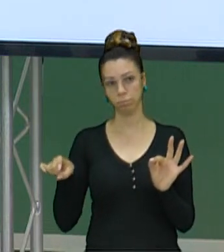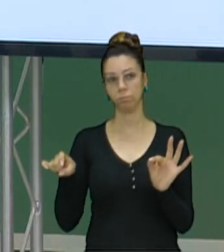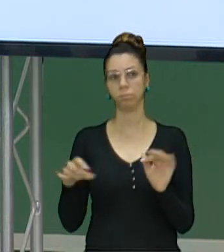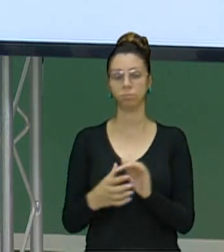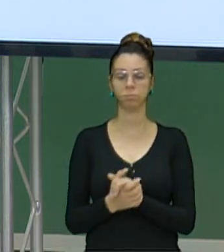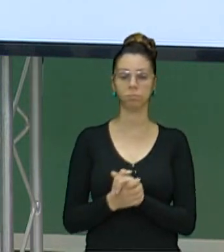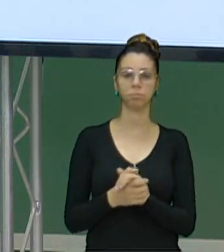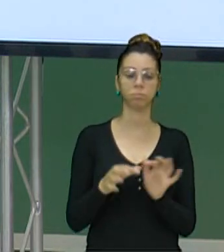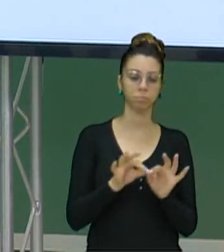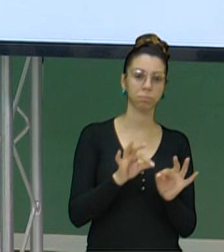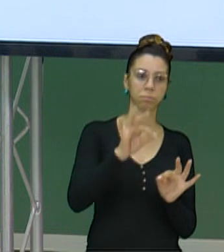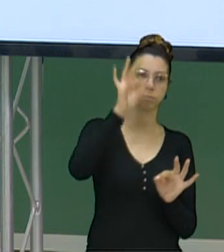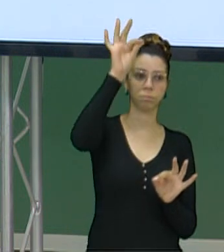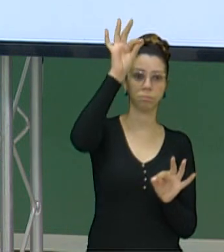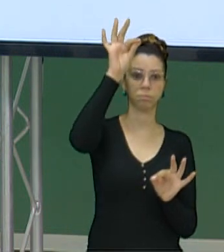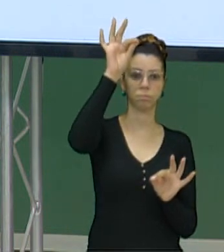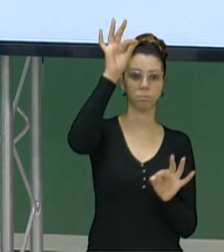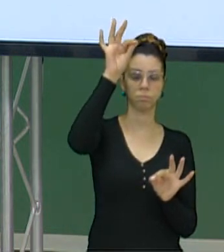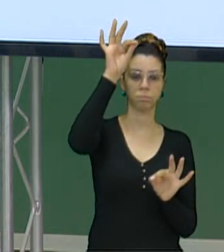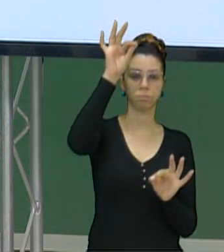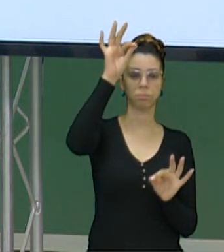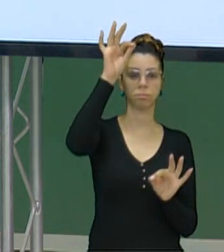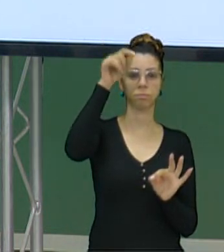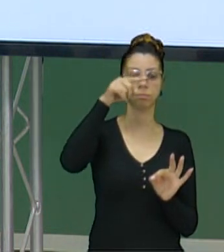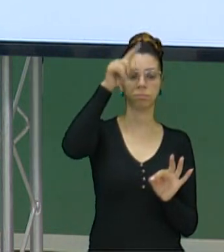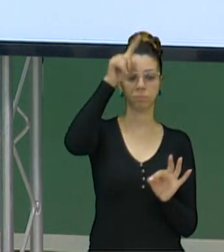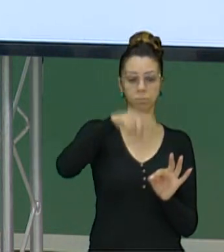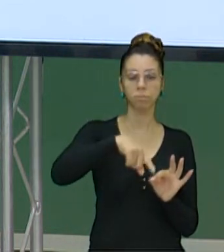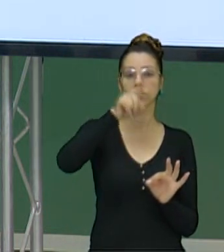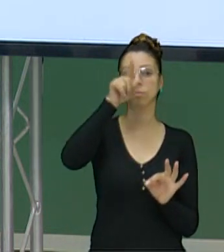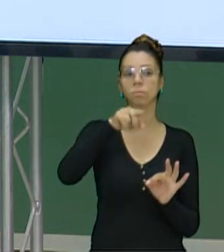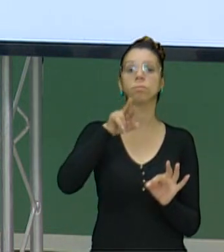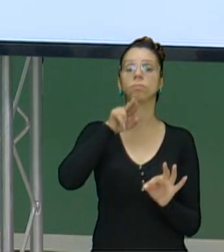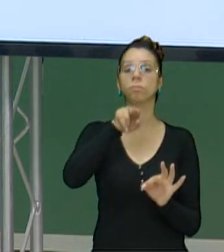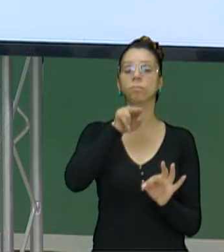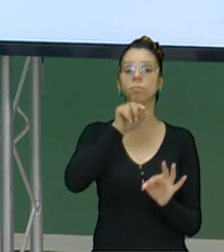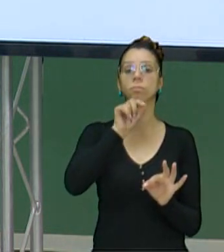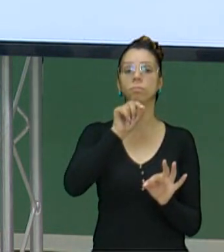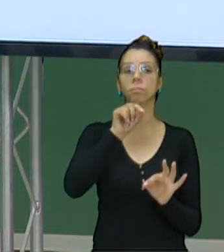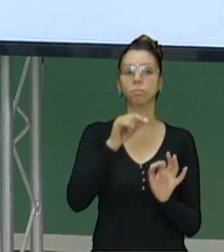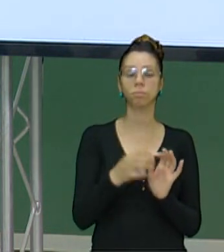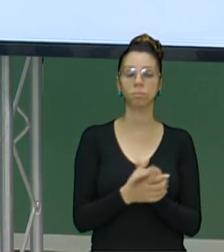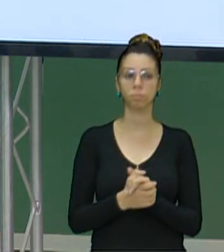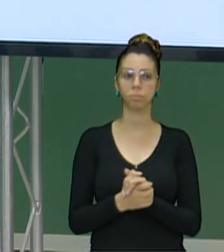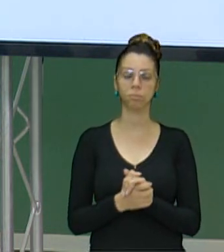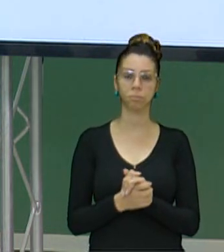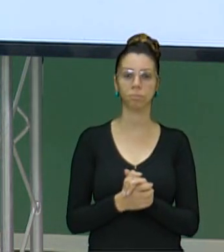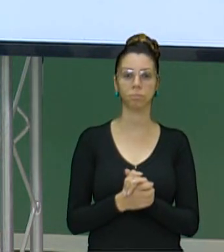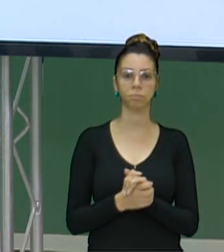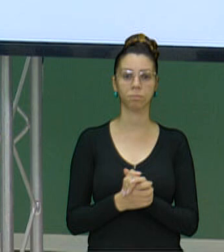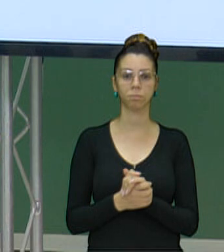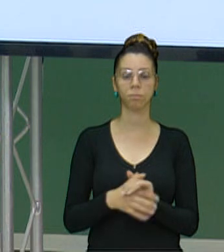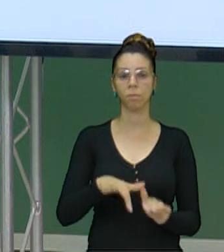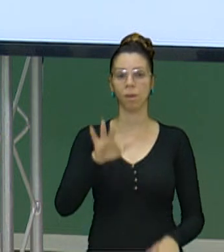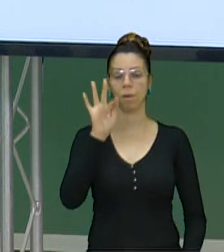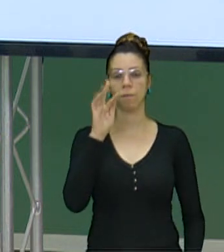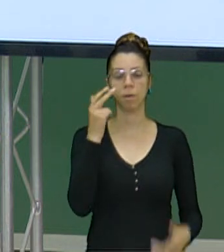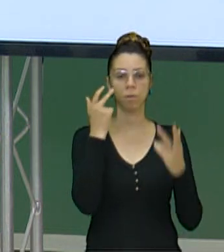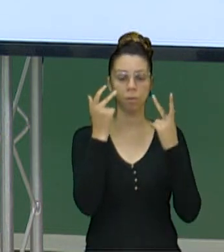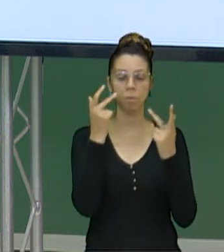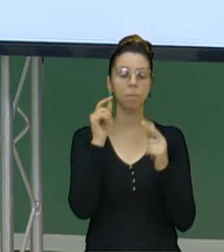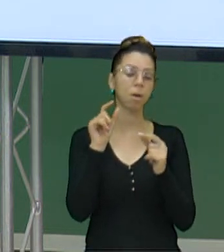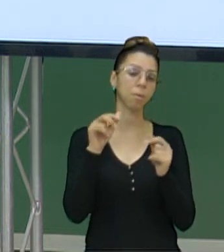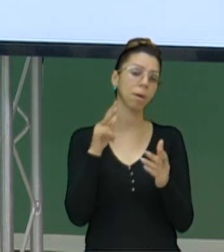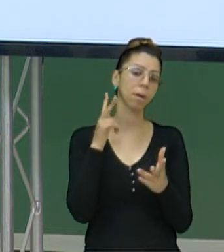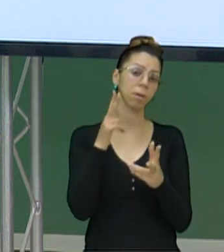eixo Y, né, seria eixo da vertical, eu vou dizer o seguinte, que nesse caso a força normal é igual a força peso, certo? Porque elas